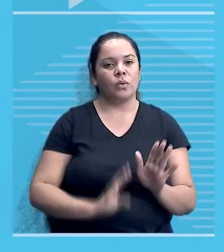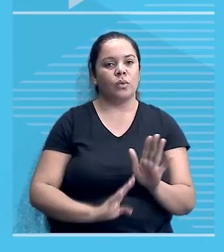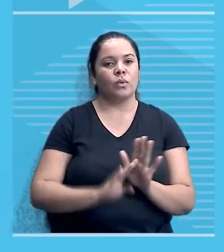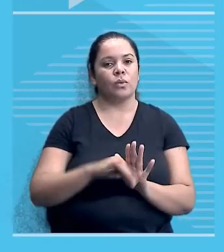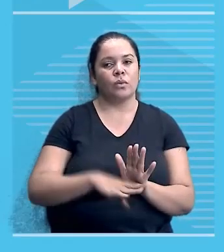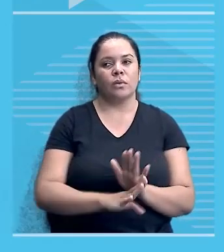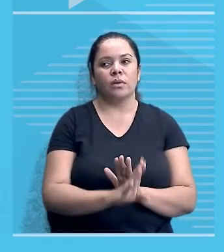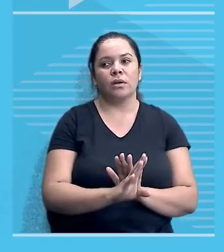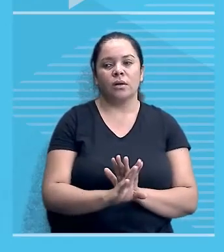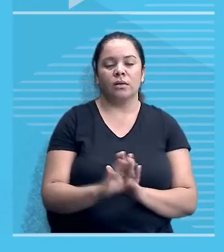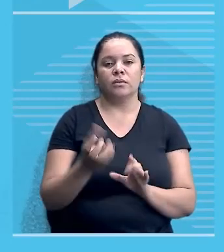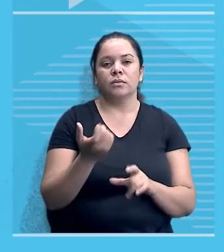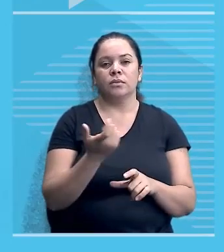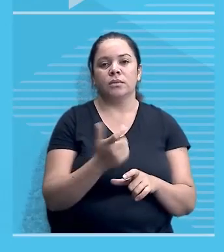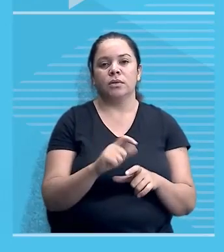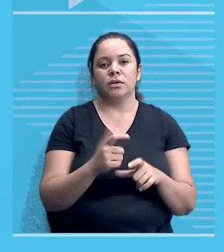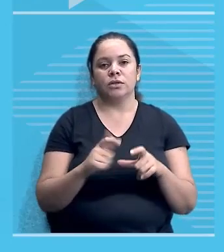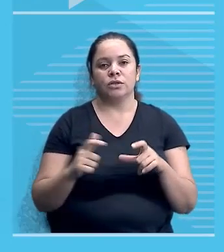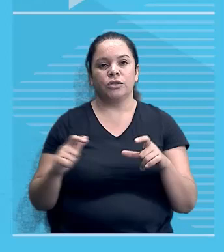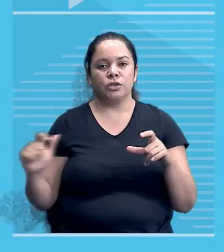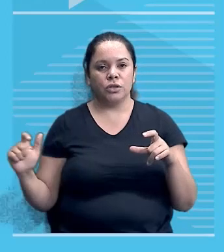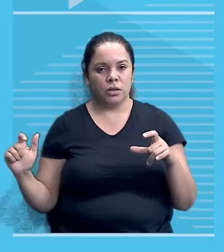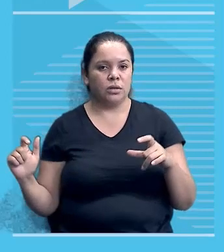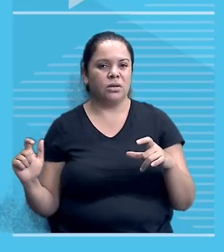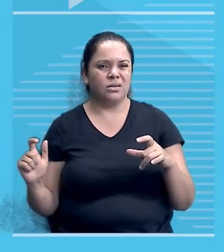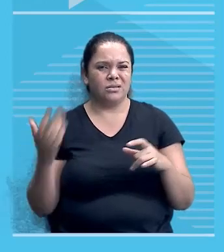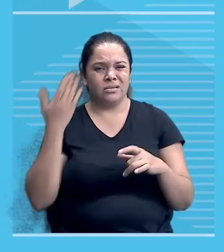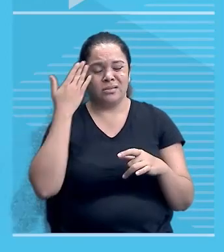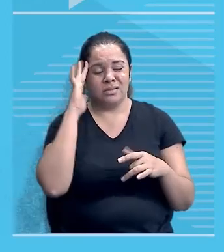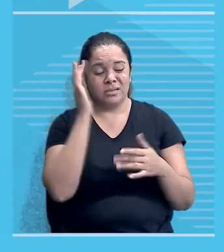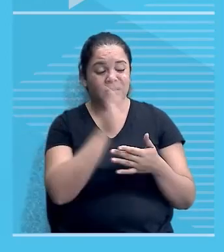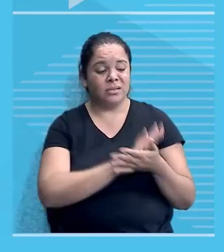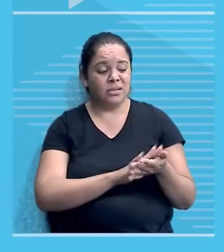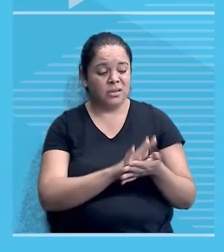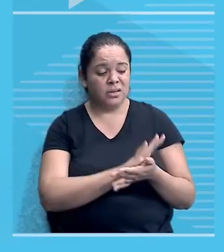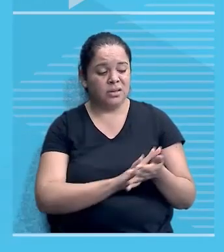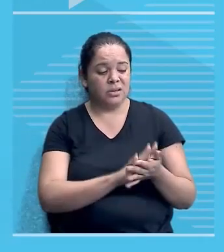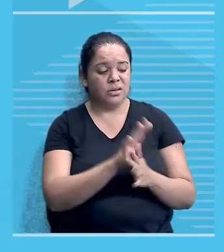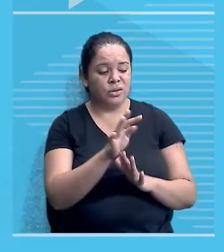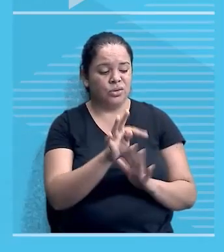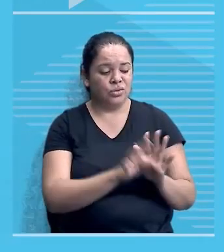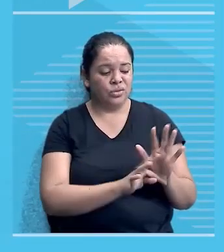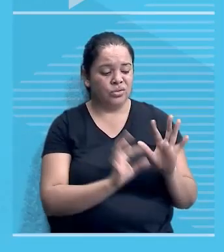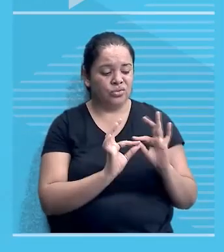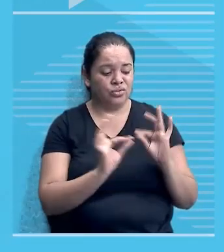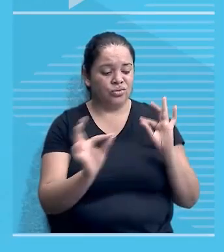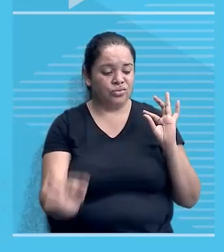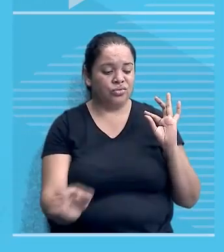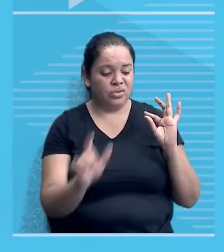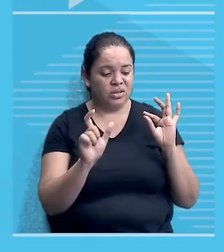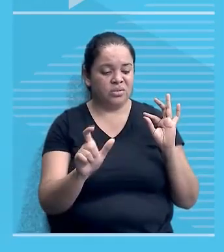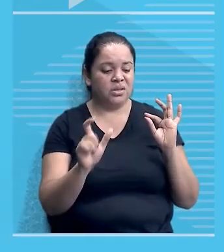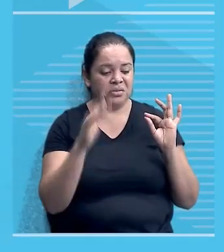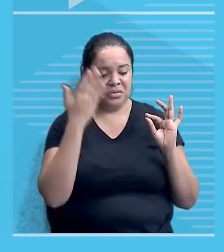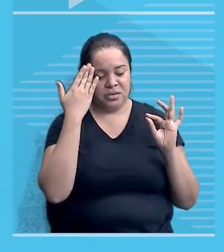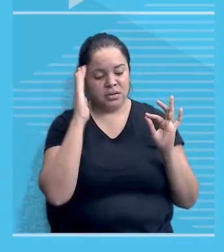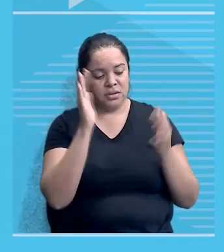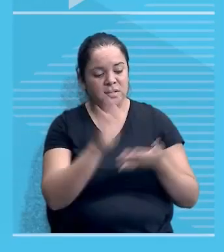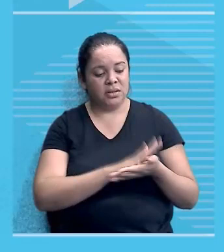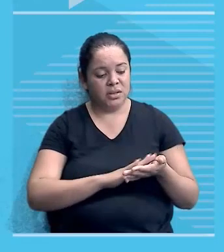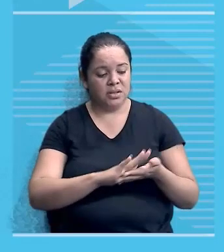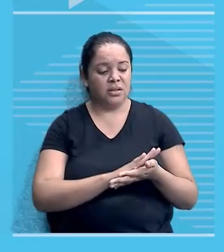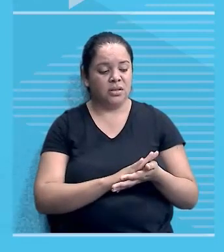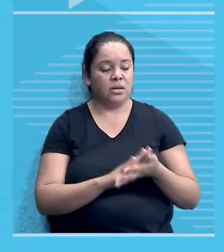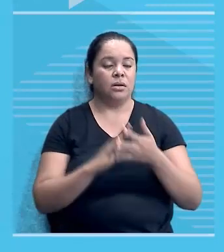calma calma olha o tamanho desse texto olha essas palavras essas expressões Calma calma